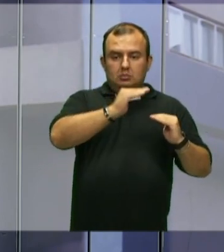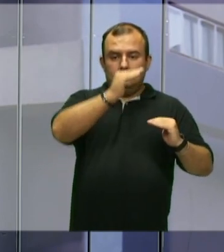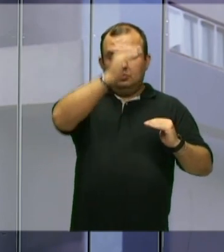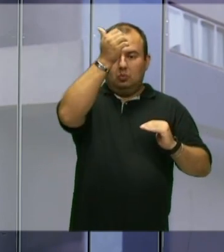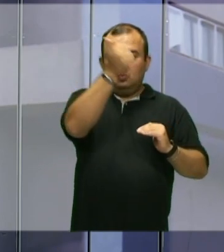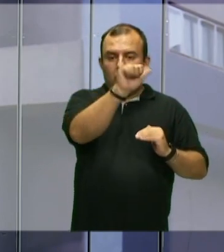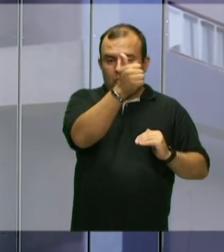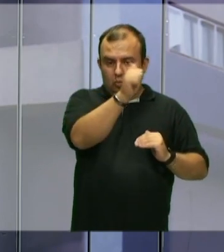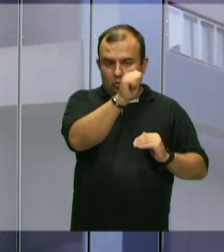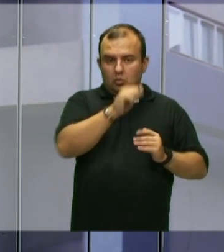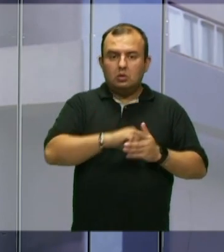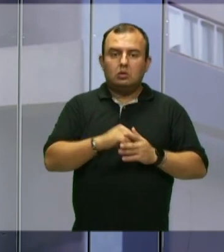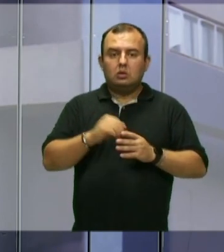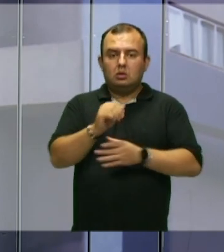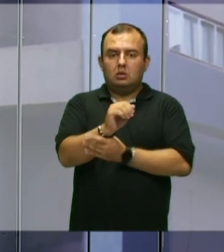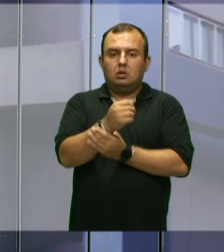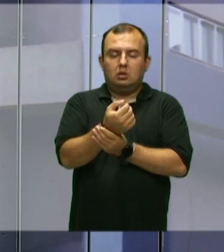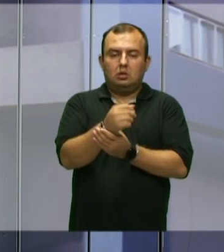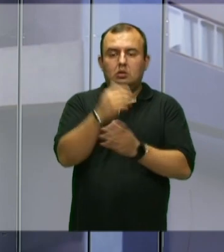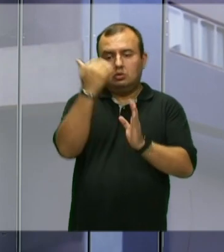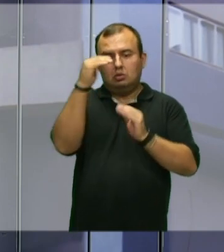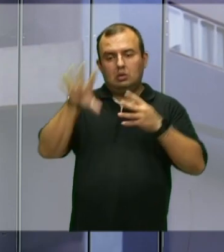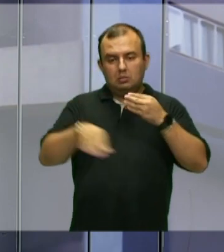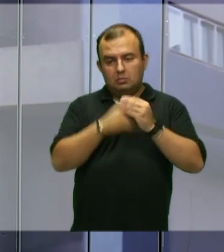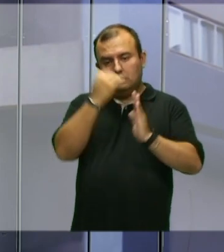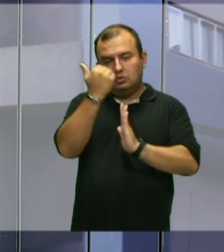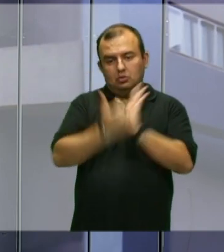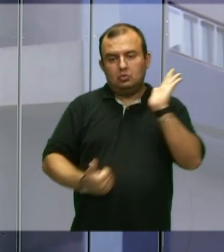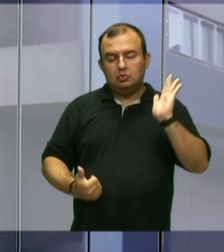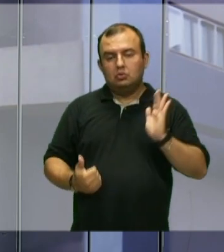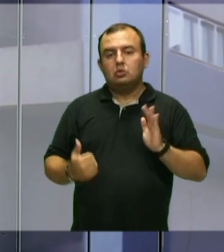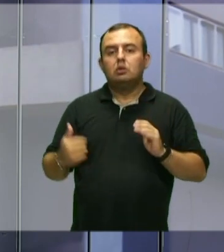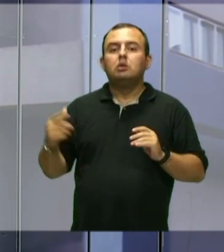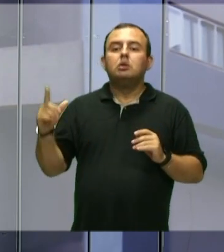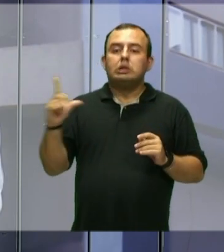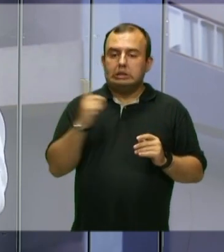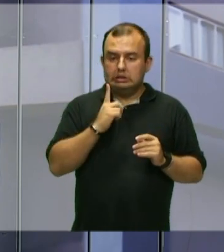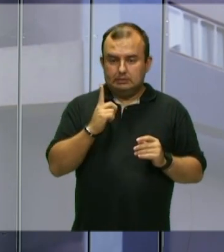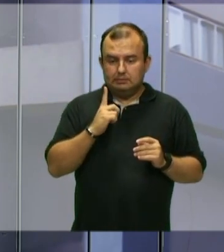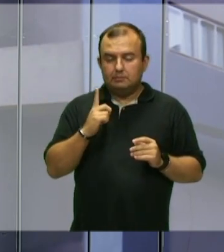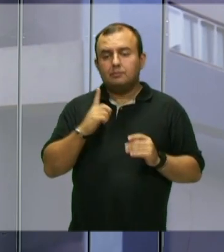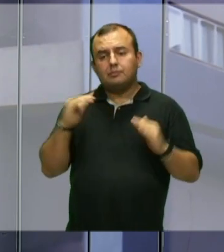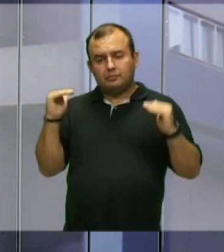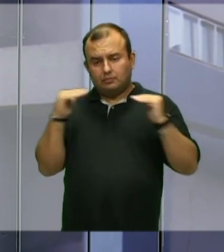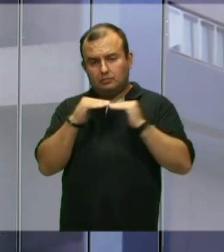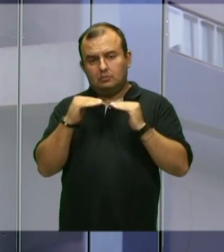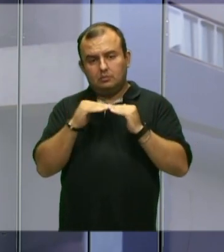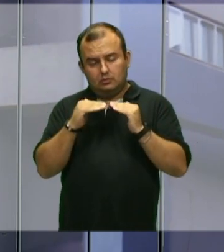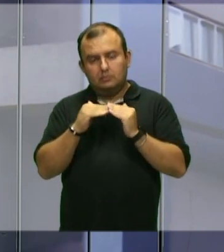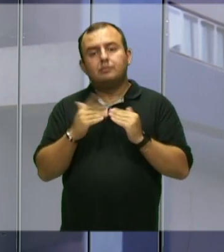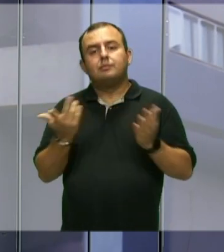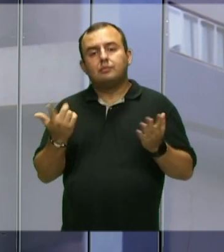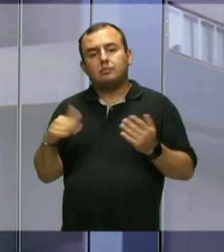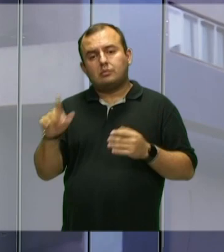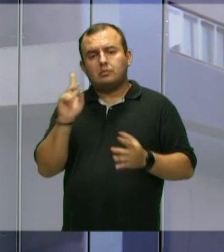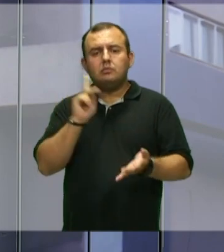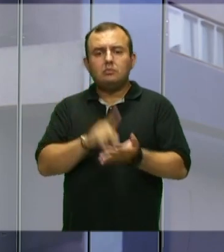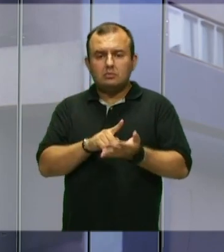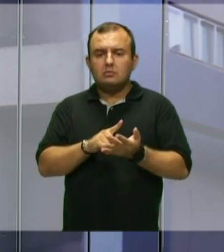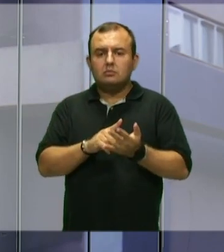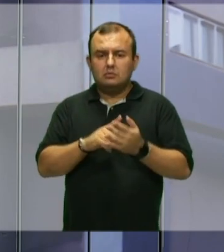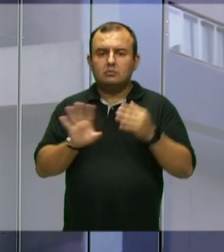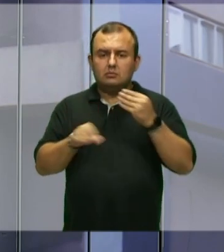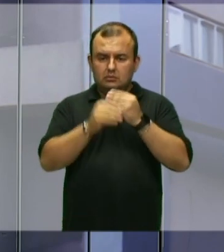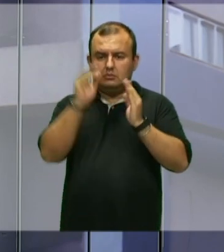gente acabou retirando essa emenda, né, o proponente ele entrou de acordo e a gente, na verdade, acabou derrubando